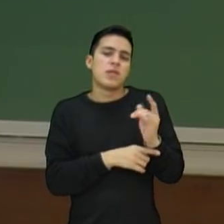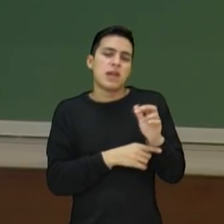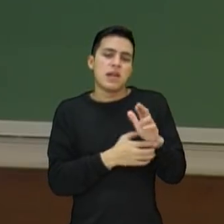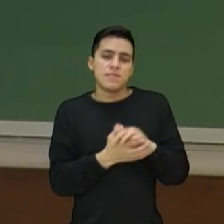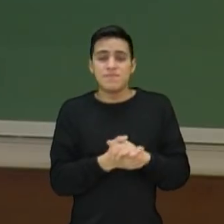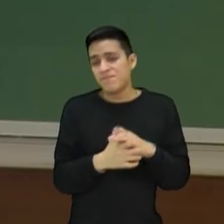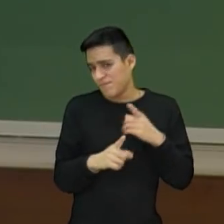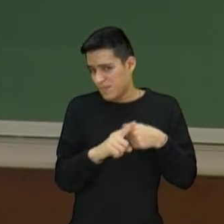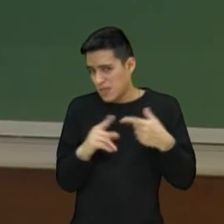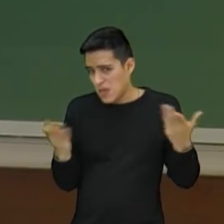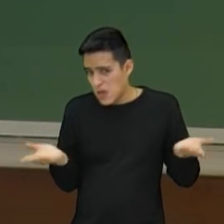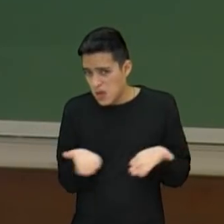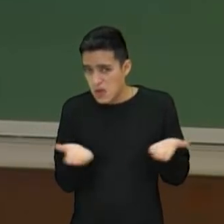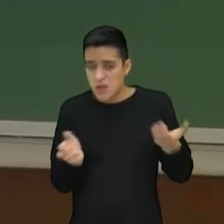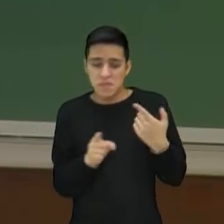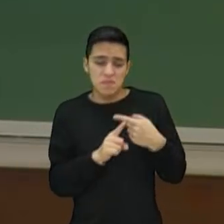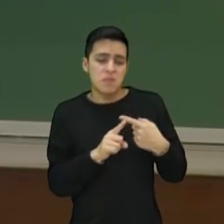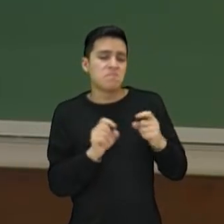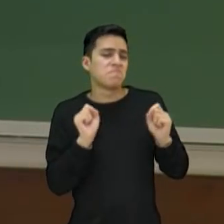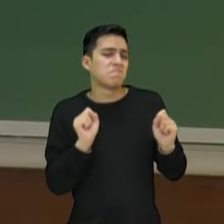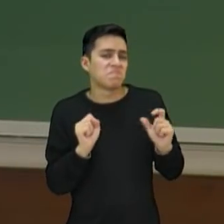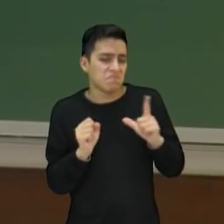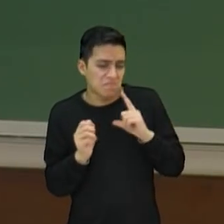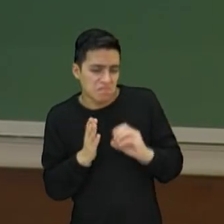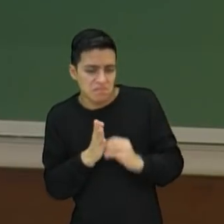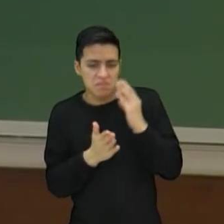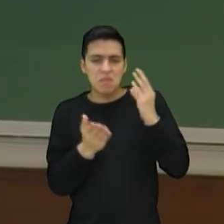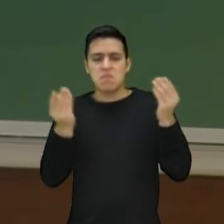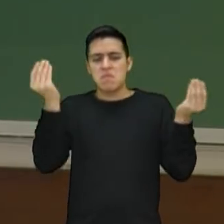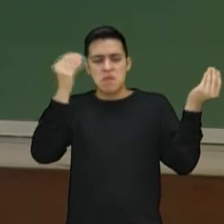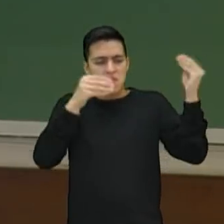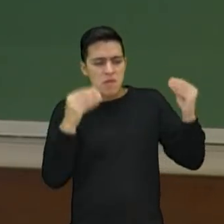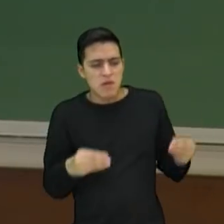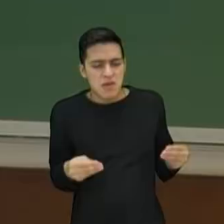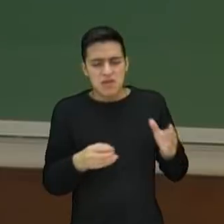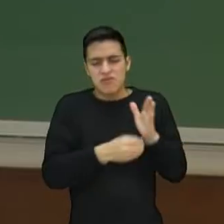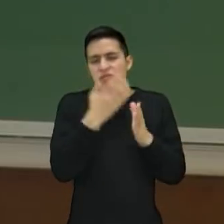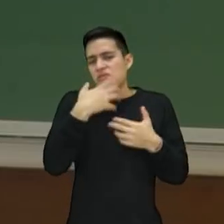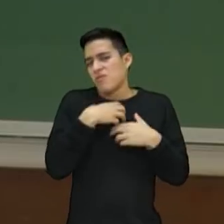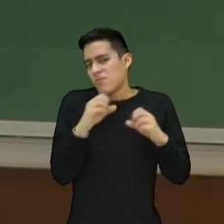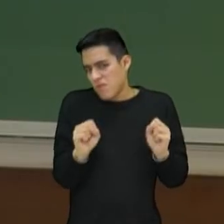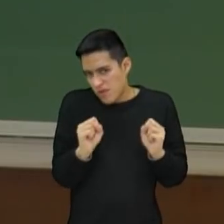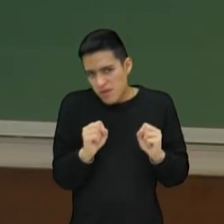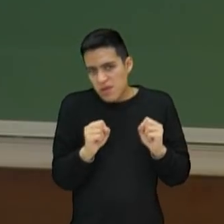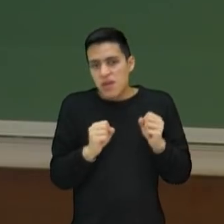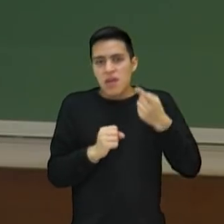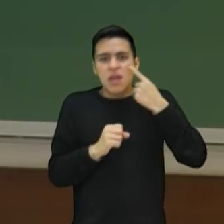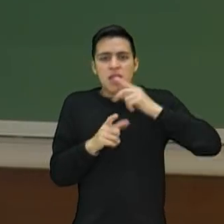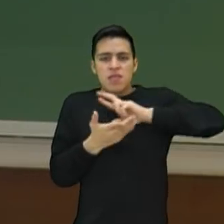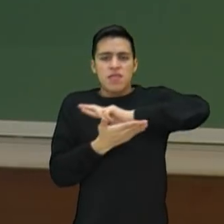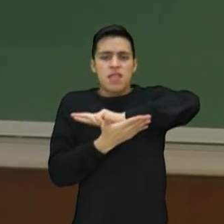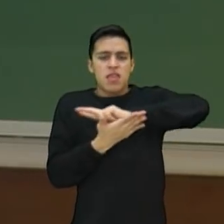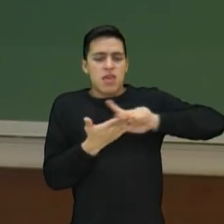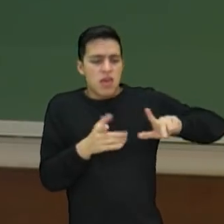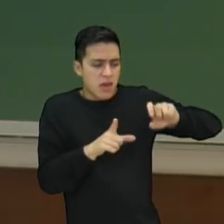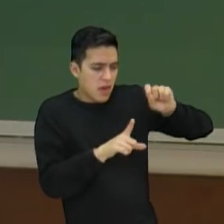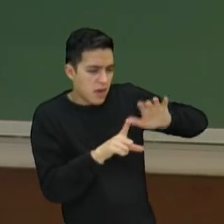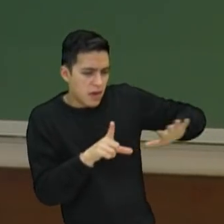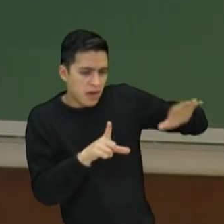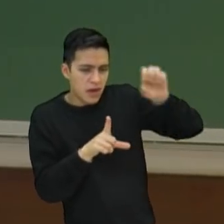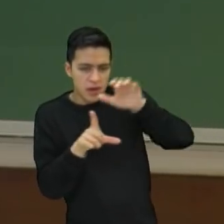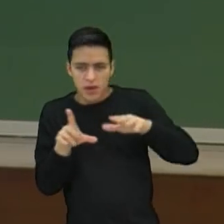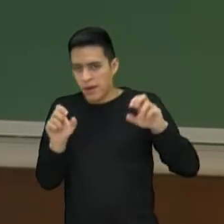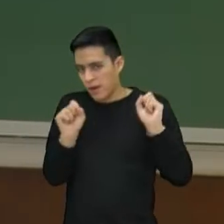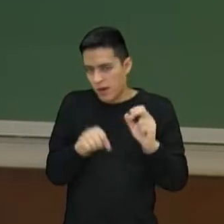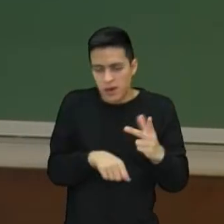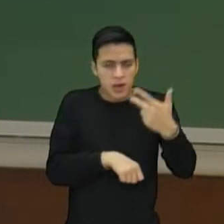que hoje? Por que eu falei que o blog pode ter diversos instrumentos, que a gente pode usar de diversas formas, diversas plataformas. Pode ser